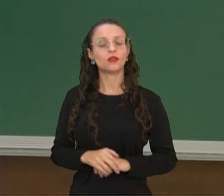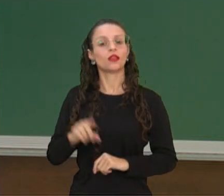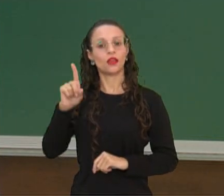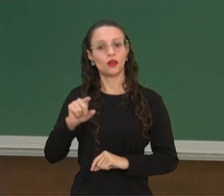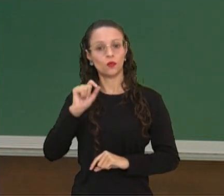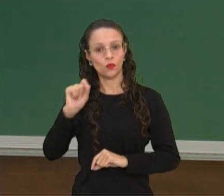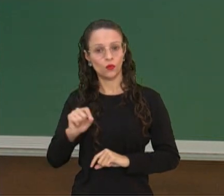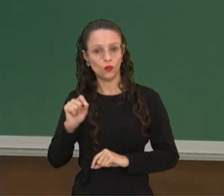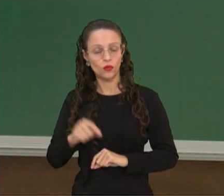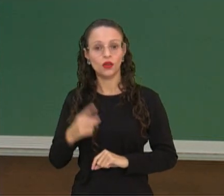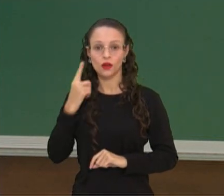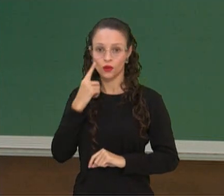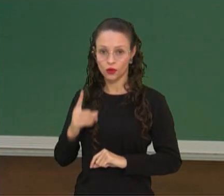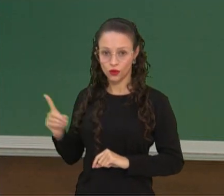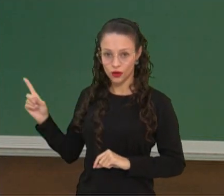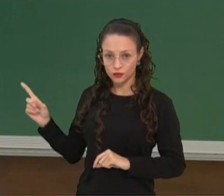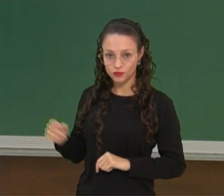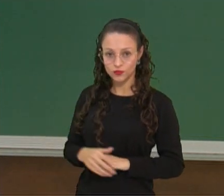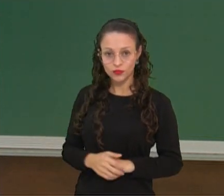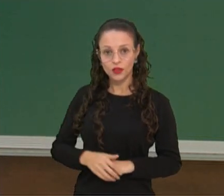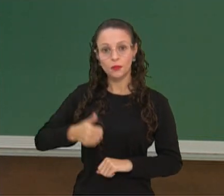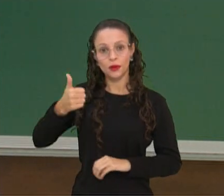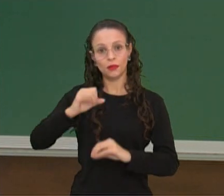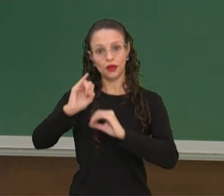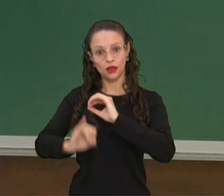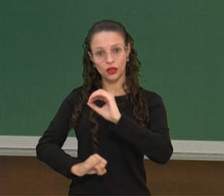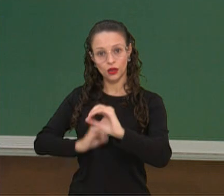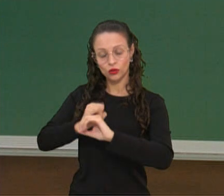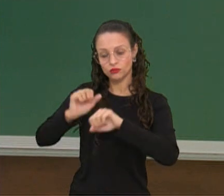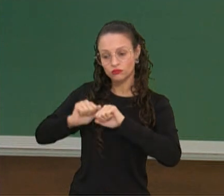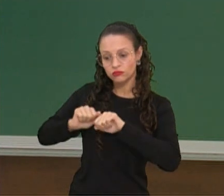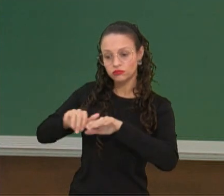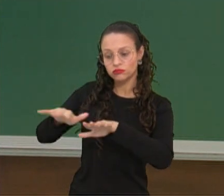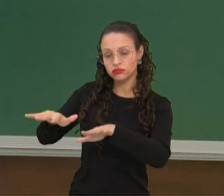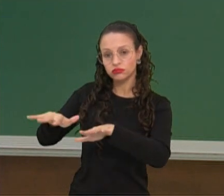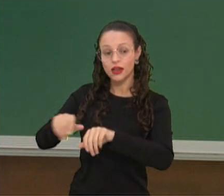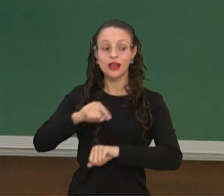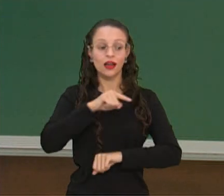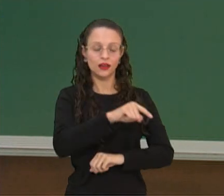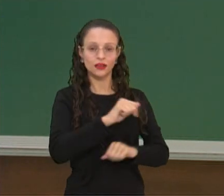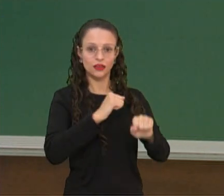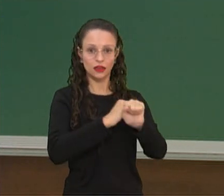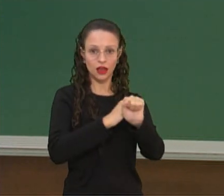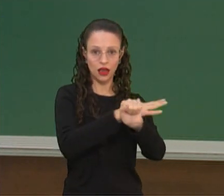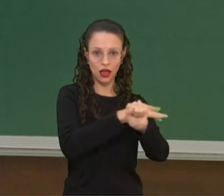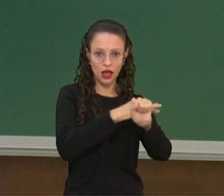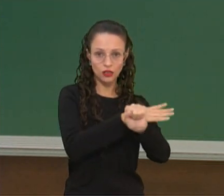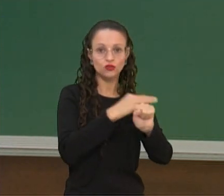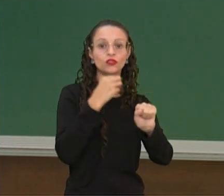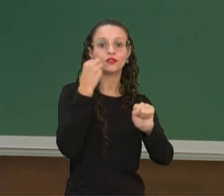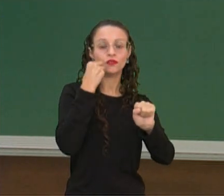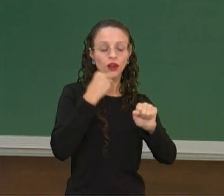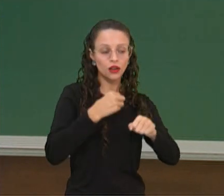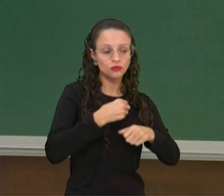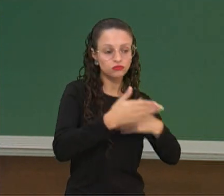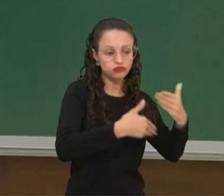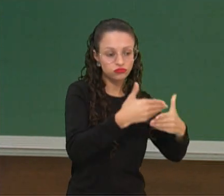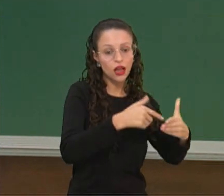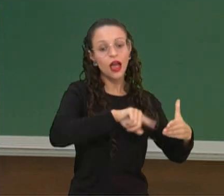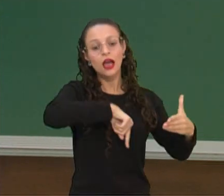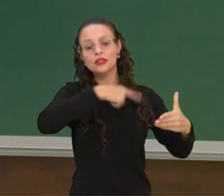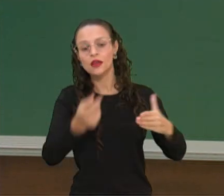caso aqui, olha só, tem a primeira ionização do ácido fraco para depois ter a formação da água. Então eu tenho duas